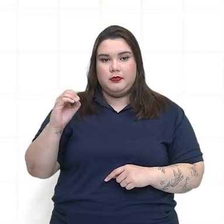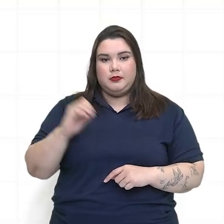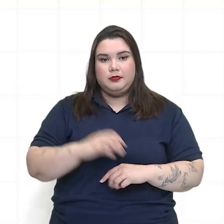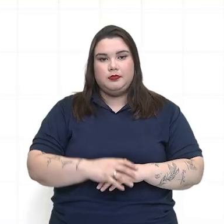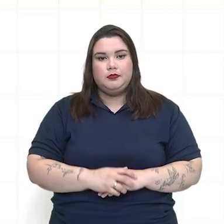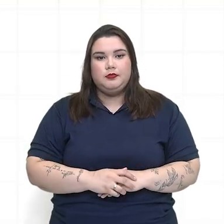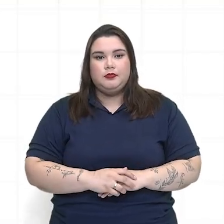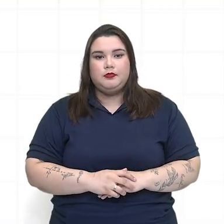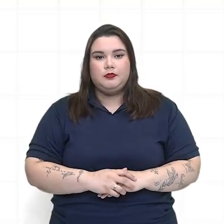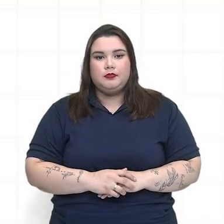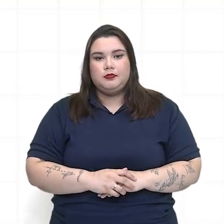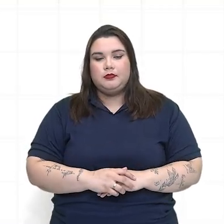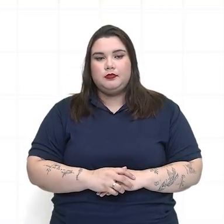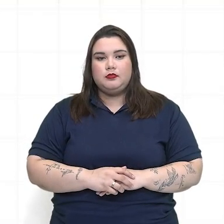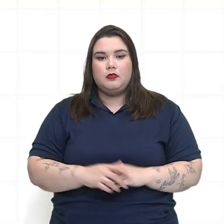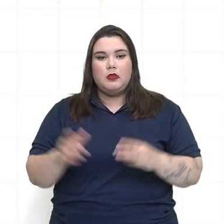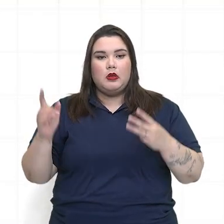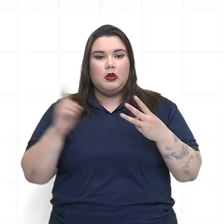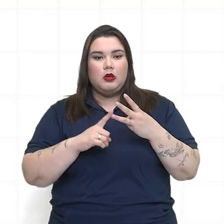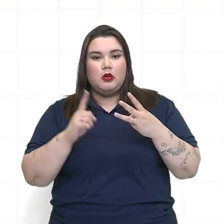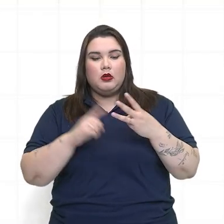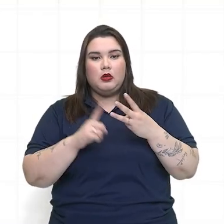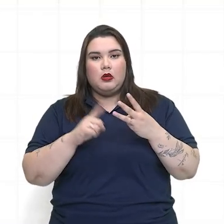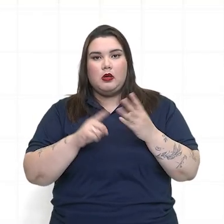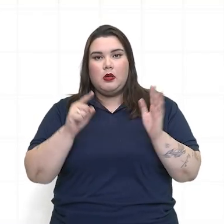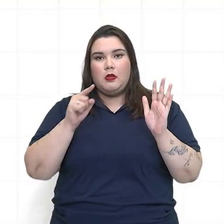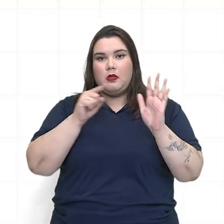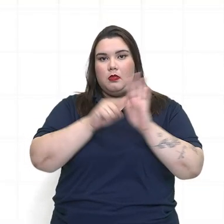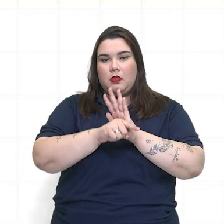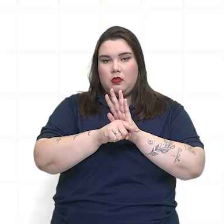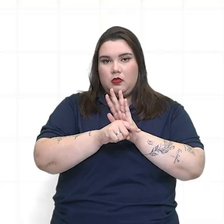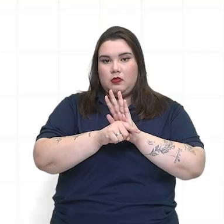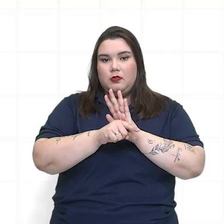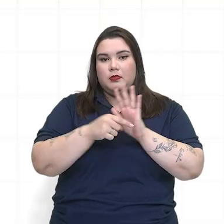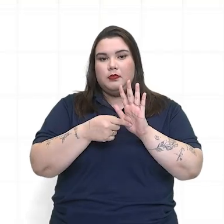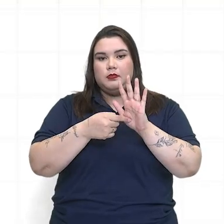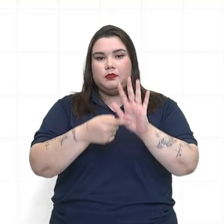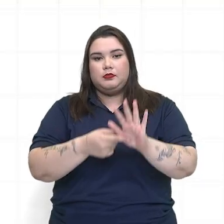50. O próximo questionamento que nós tivemos aqui, né?